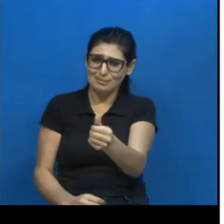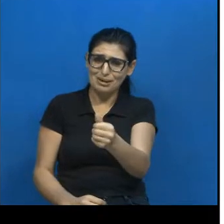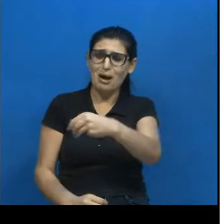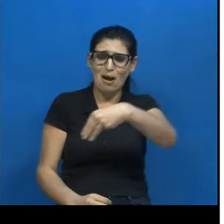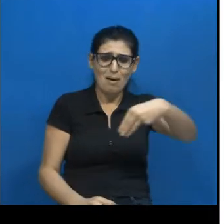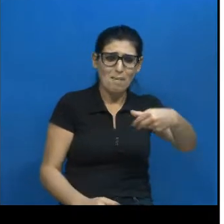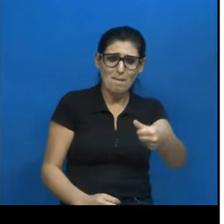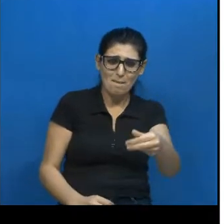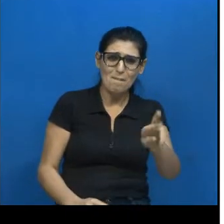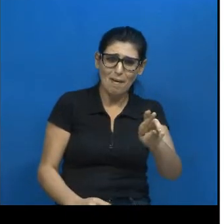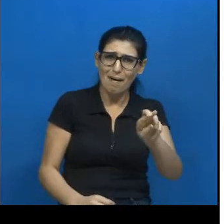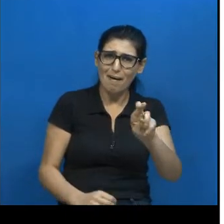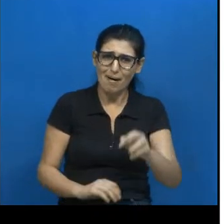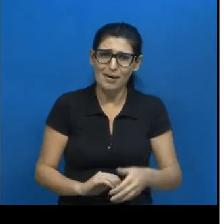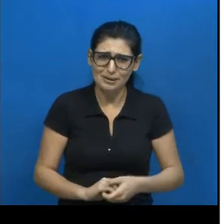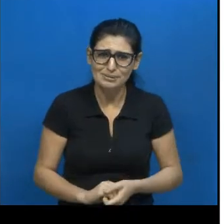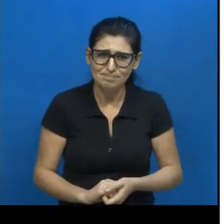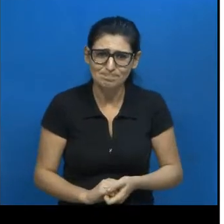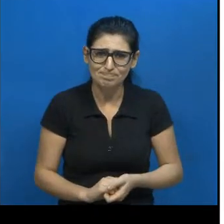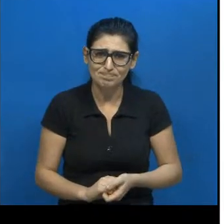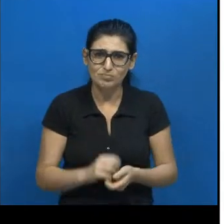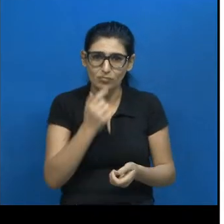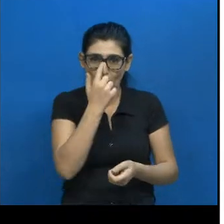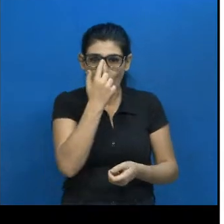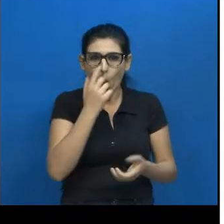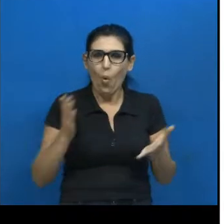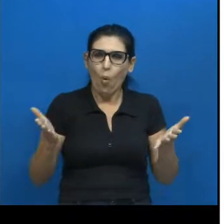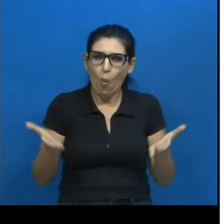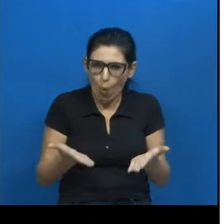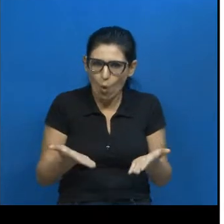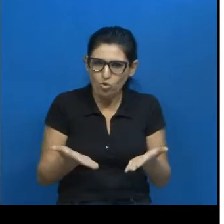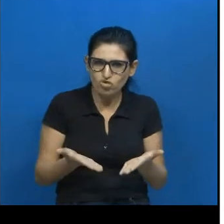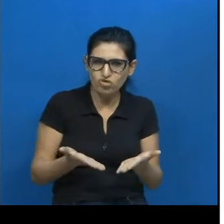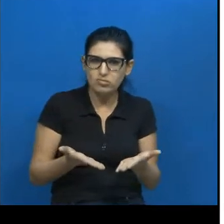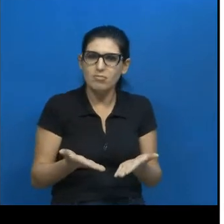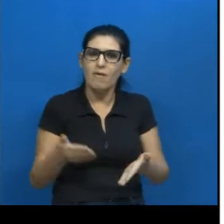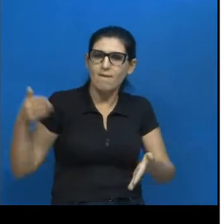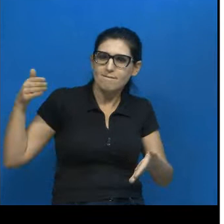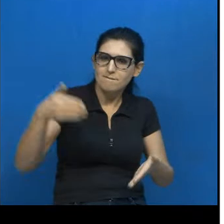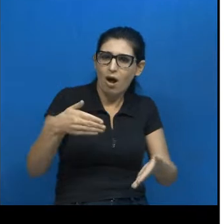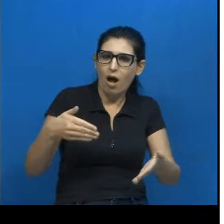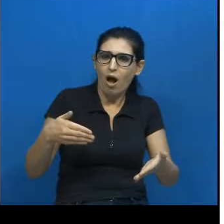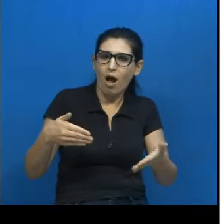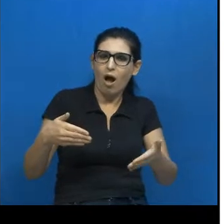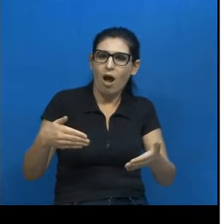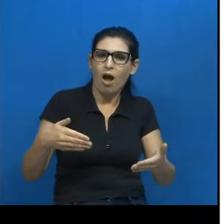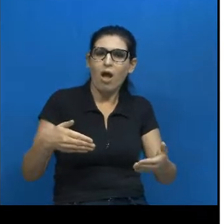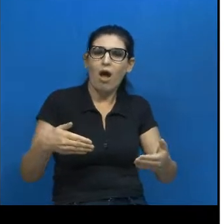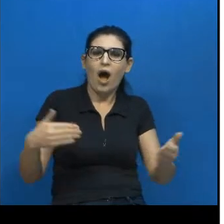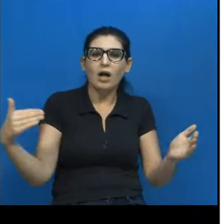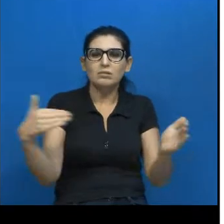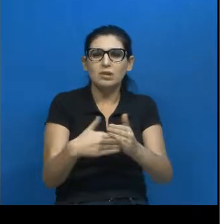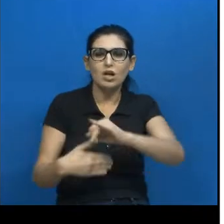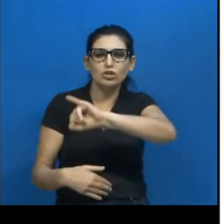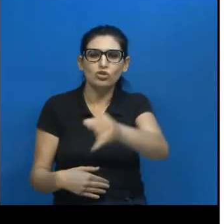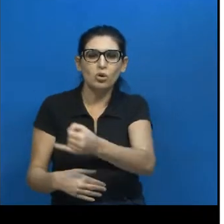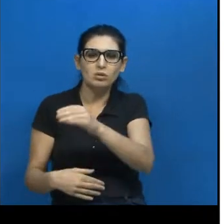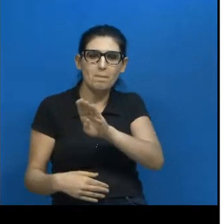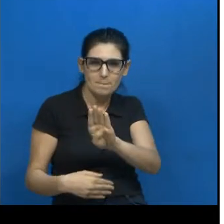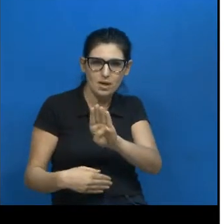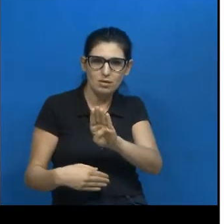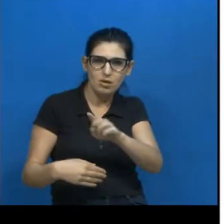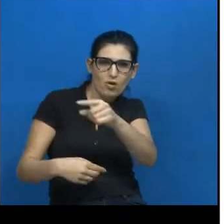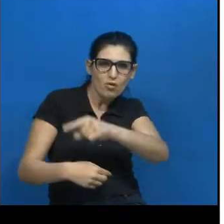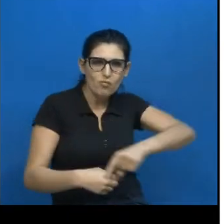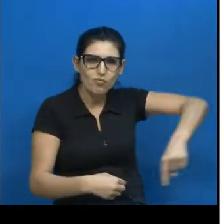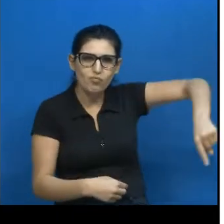de Salvador, o ônibus de Cidade de Salvador, ele vem até o JB, né? Ele vem até o JB e volta para a Cidade de Salvador. Ele faz um U, né?